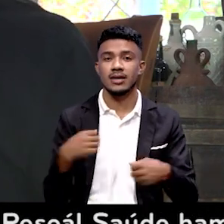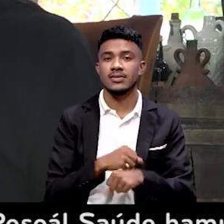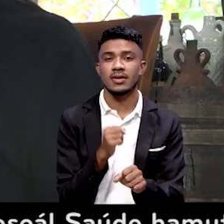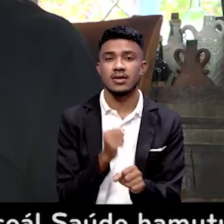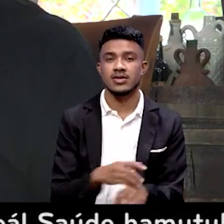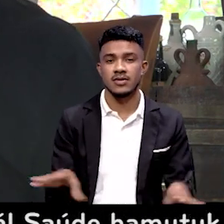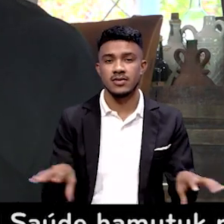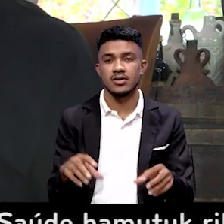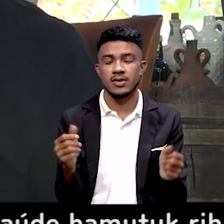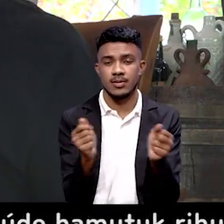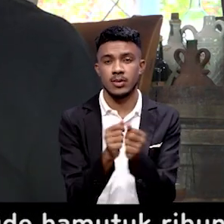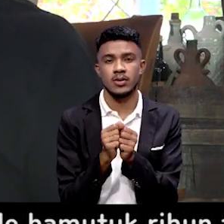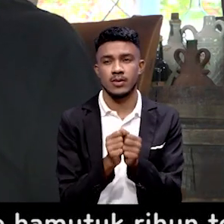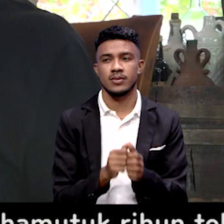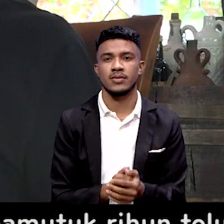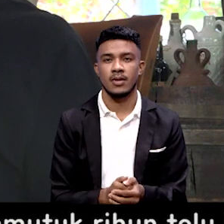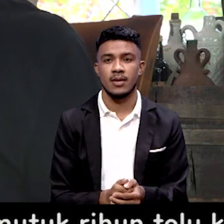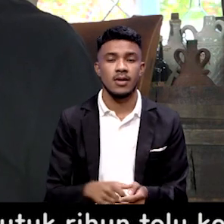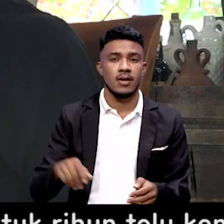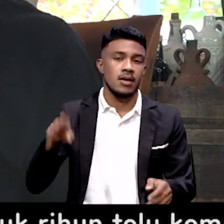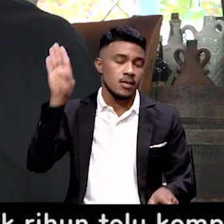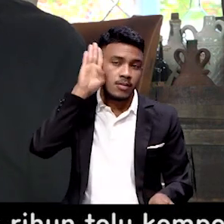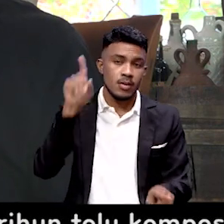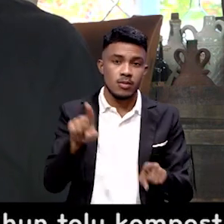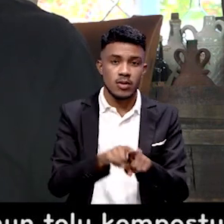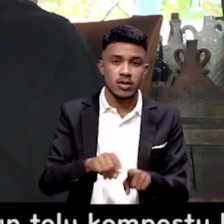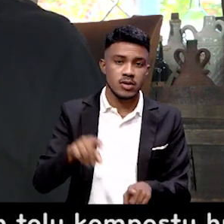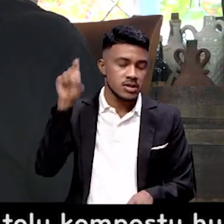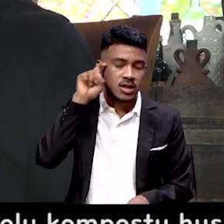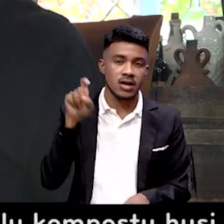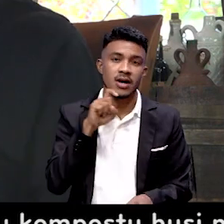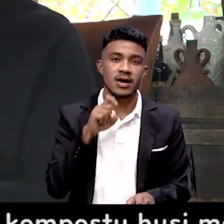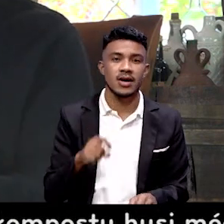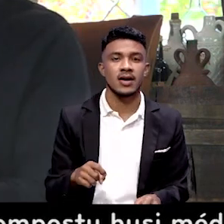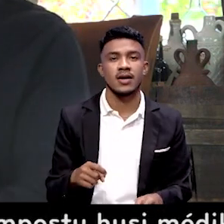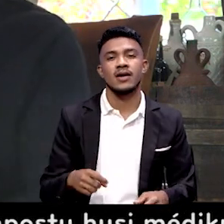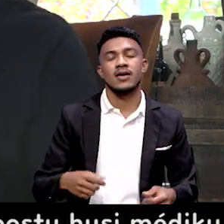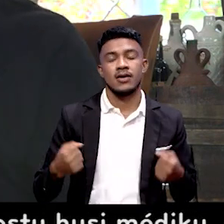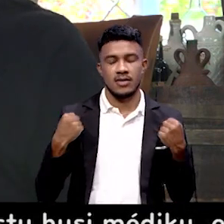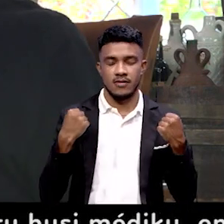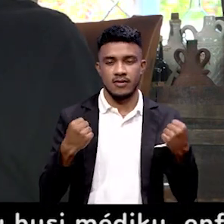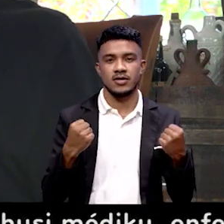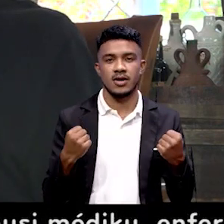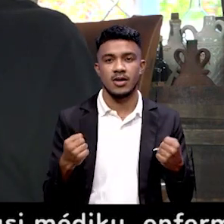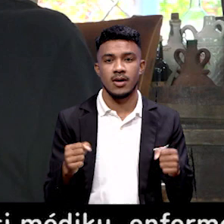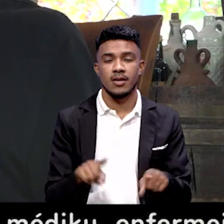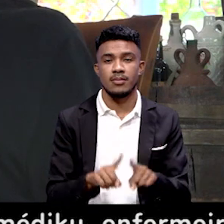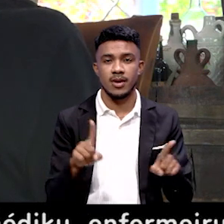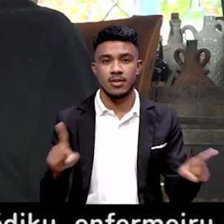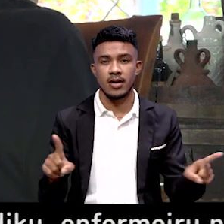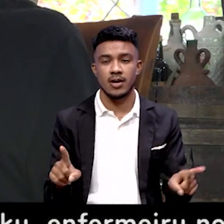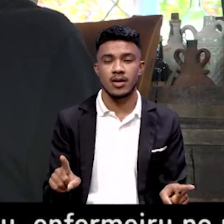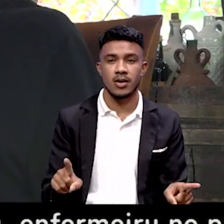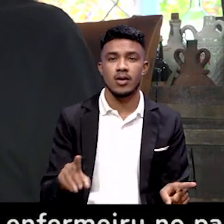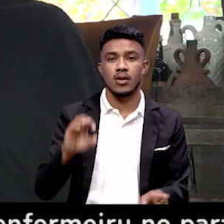acantonamento. Mão bocha nana, aguenta de. Mas vê, as Nações Unidas lá, se